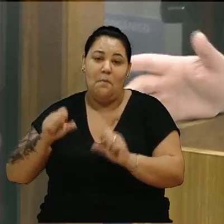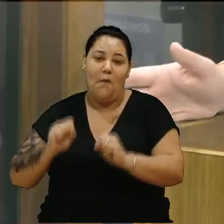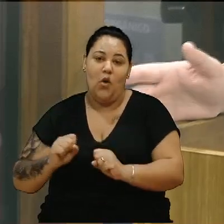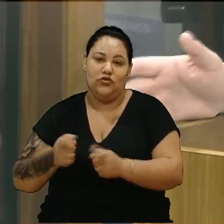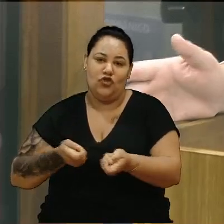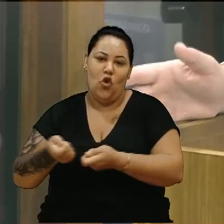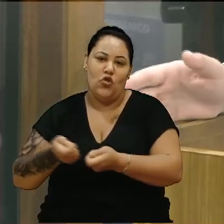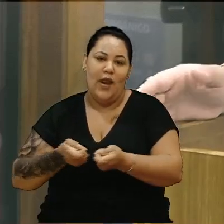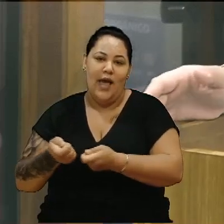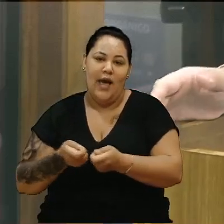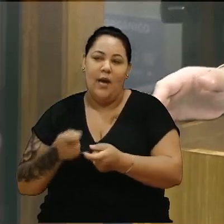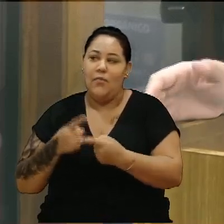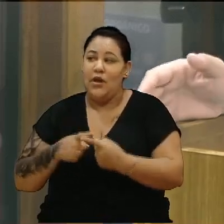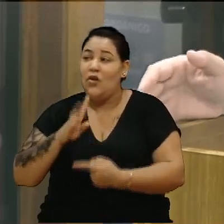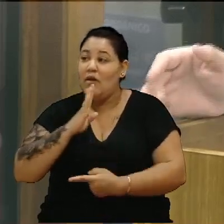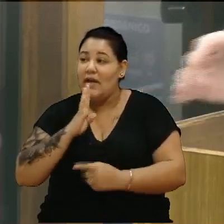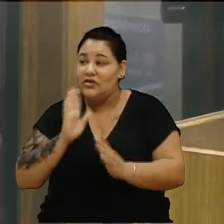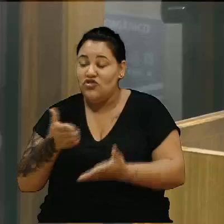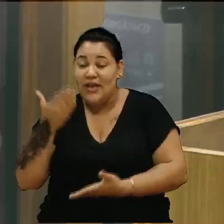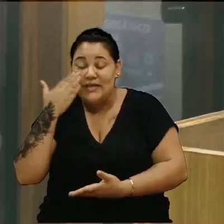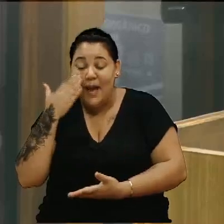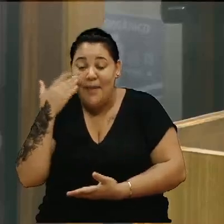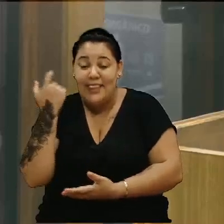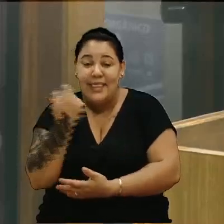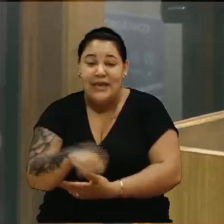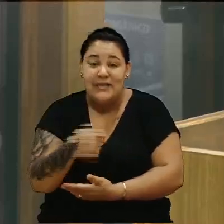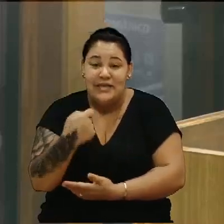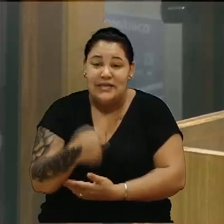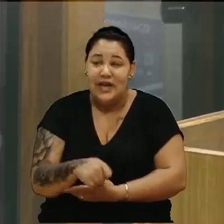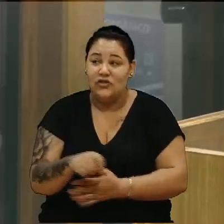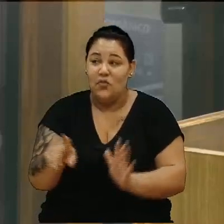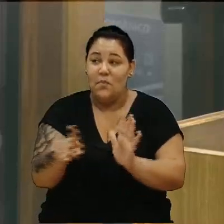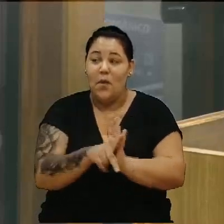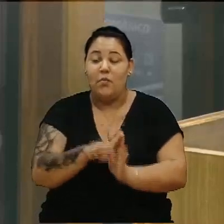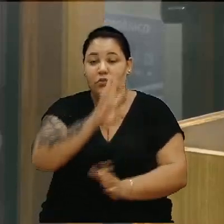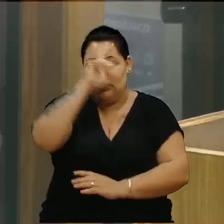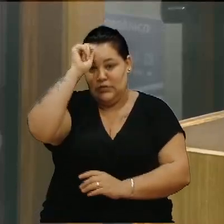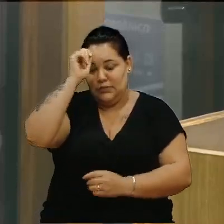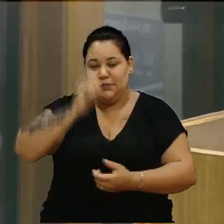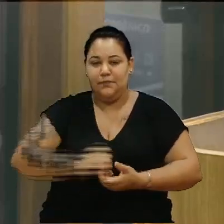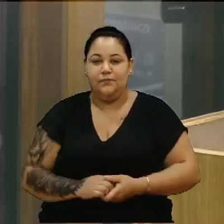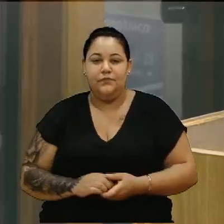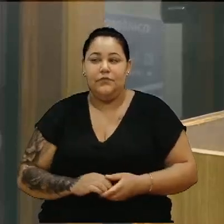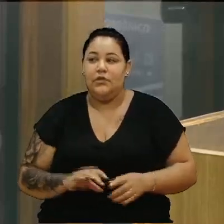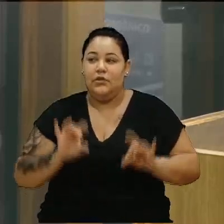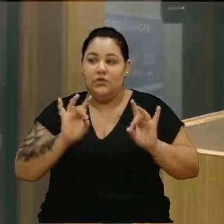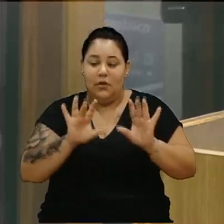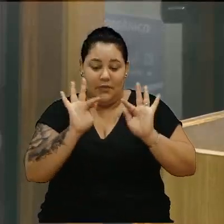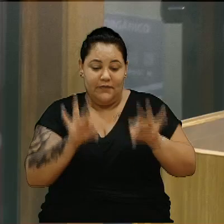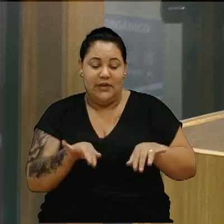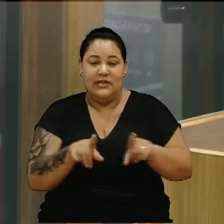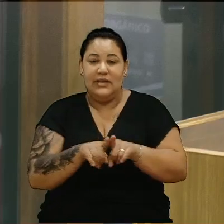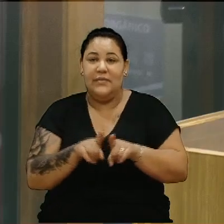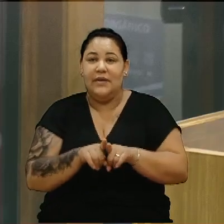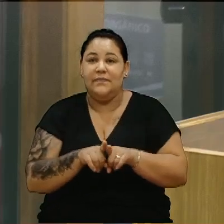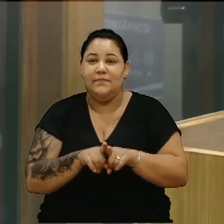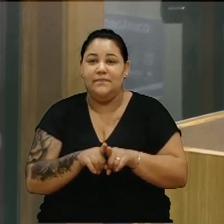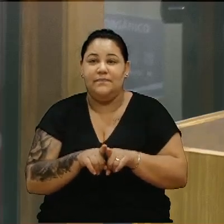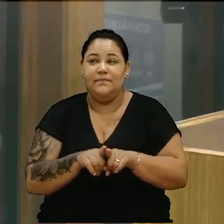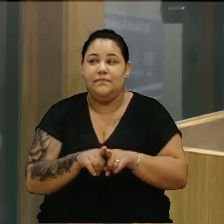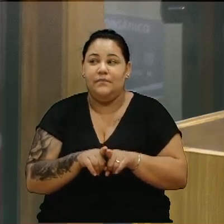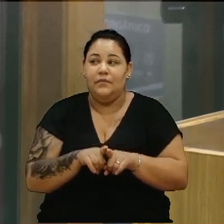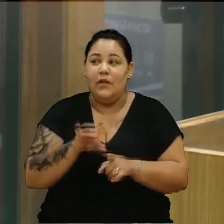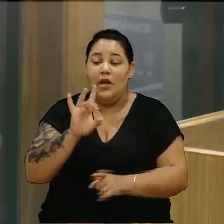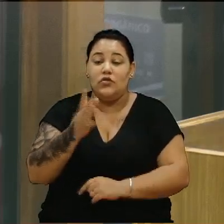ele, que conhece e sabe das necessidades do nosso município. E para finalizar a minha parte aqui, presidente, eu só